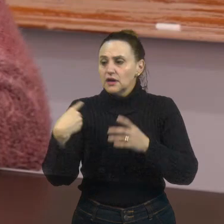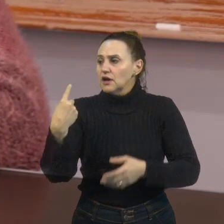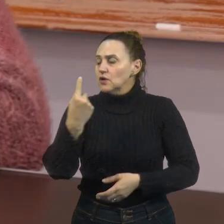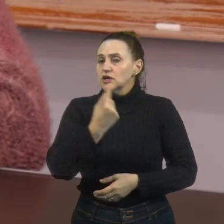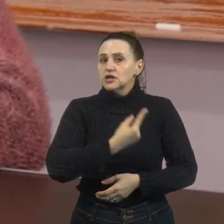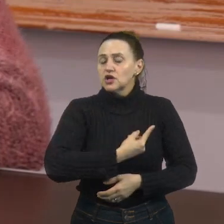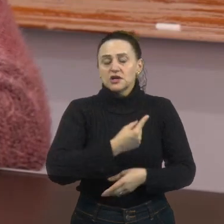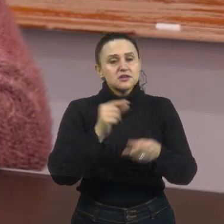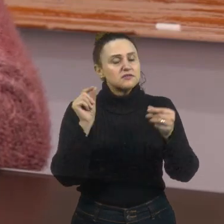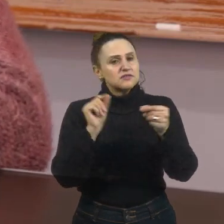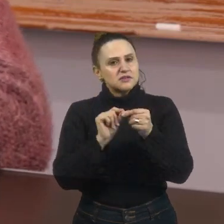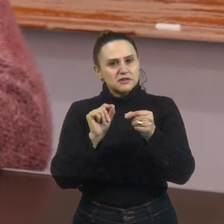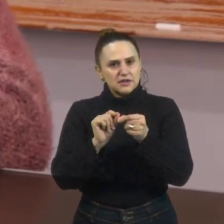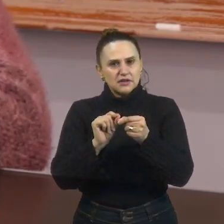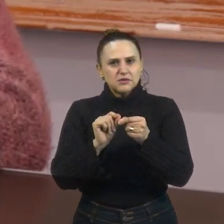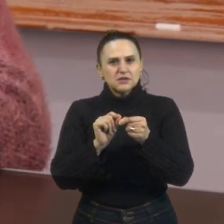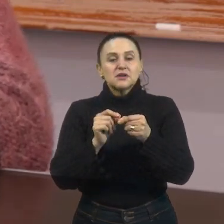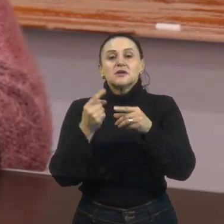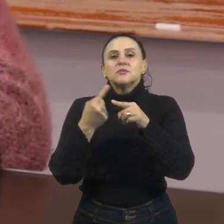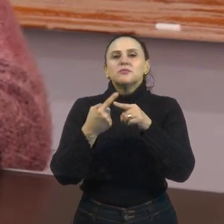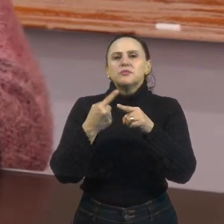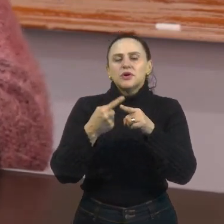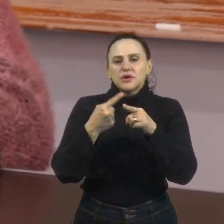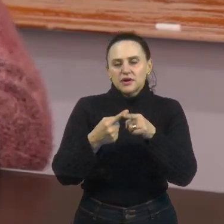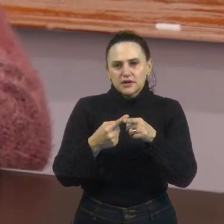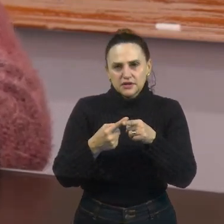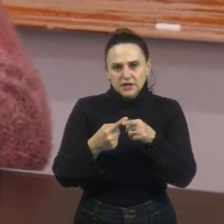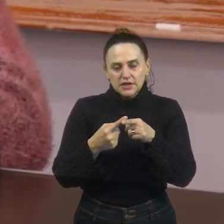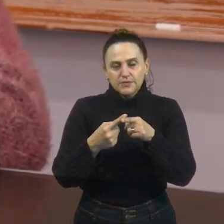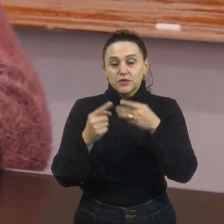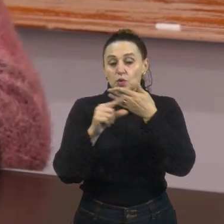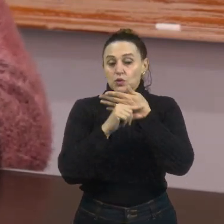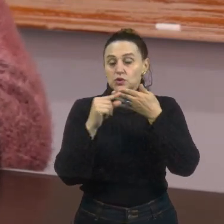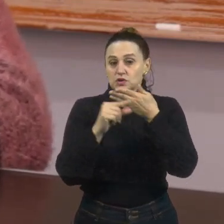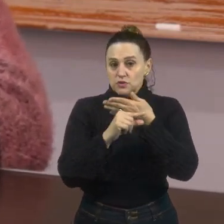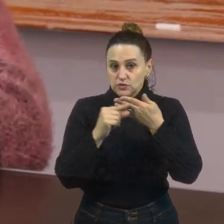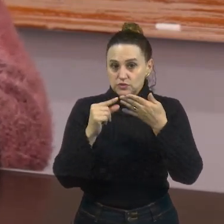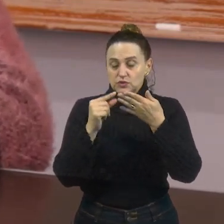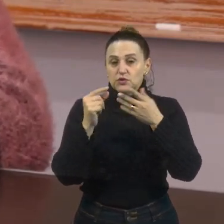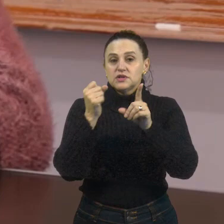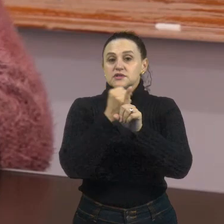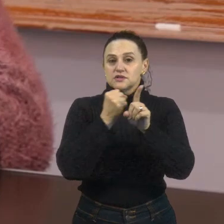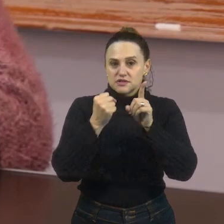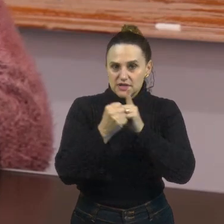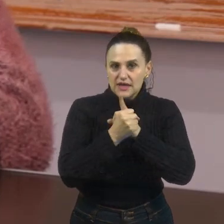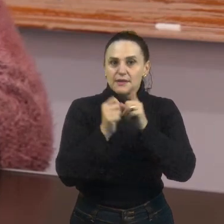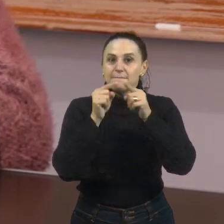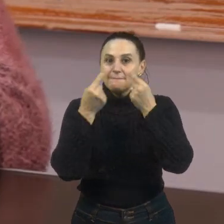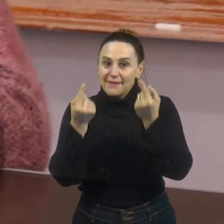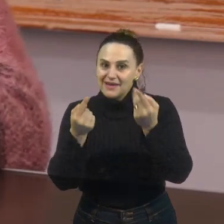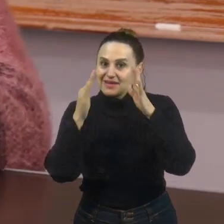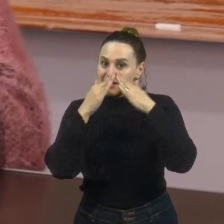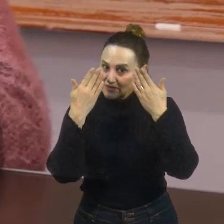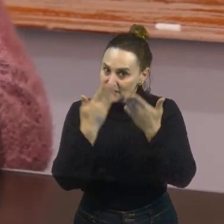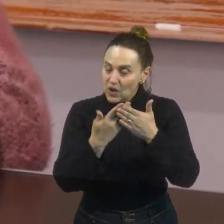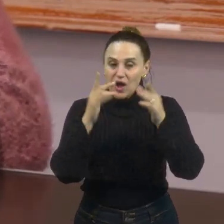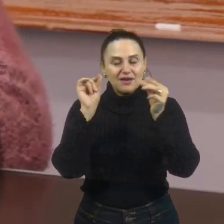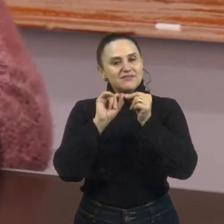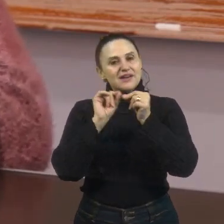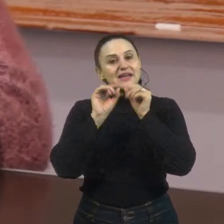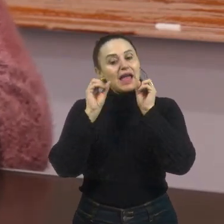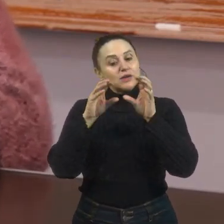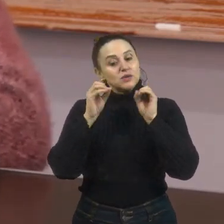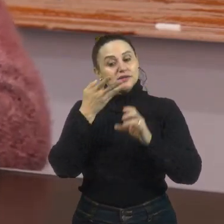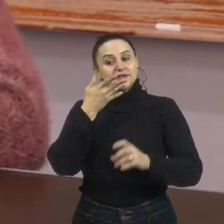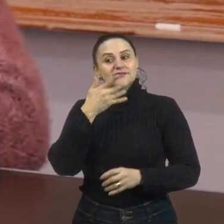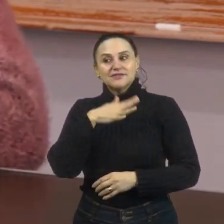né? Nem só nós professores, mas outros atores sociais, mas especialmente a escola faz, né? A educação infantil também